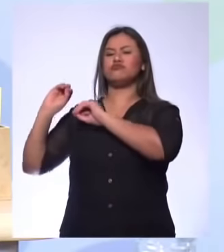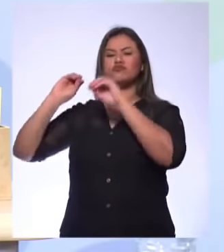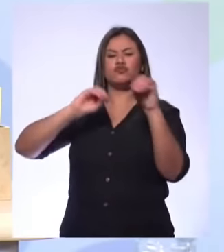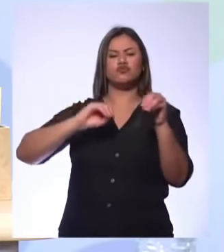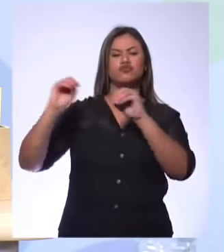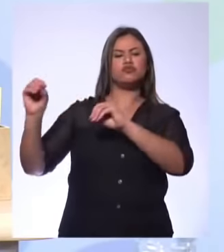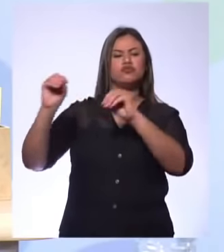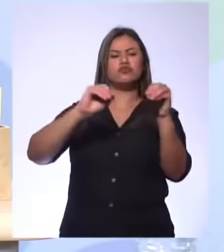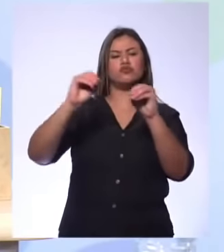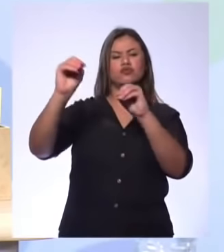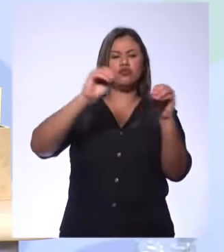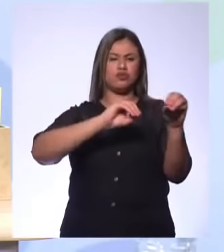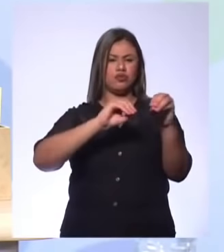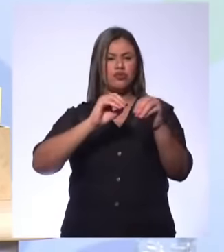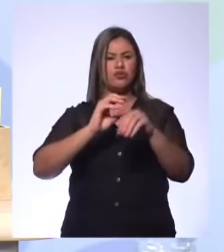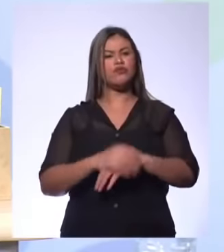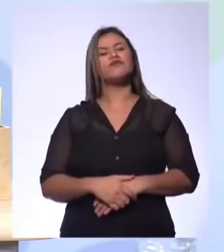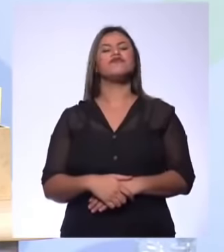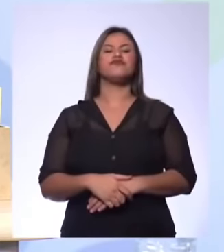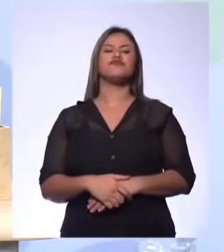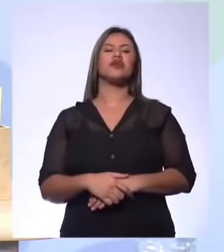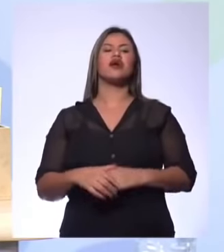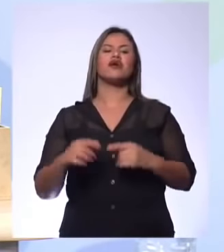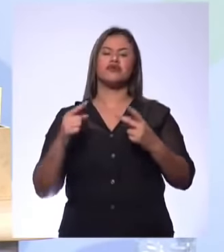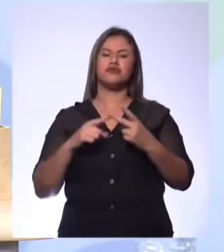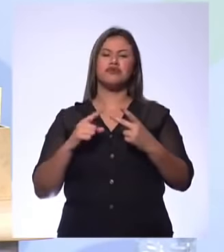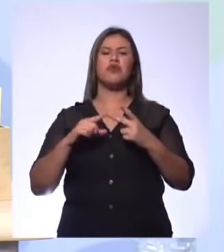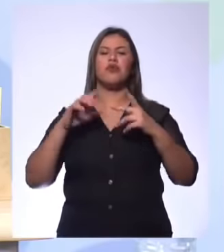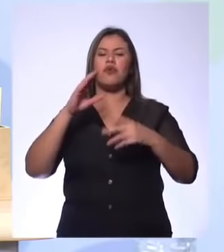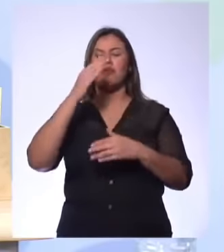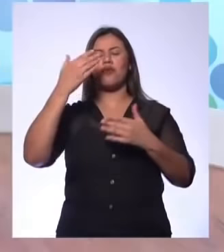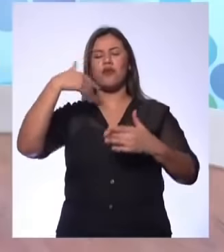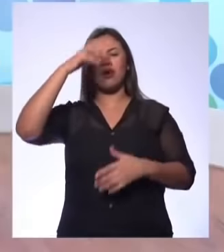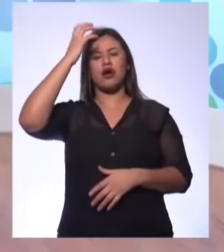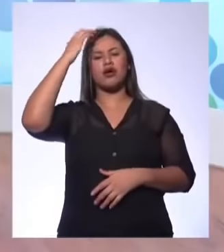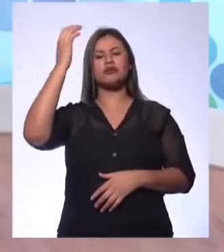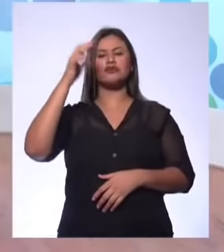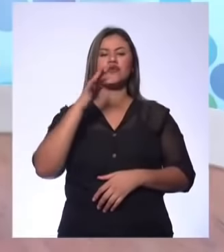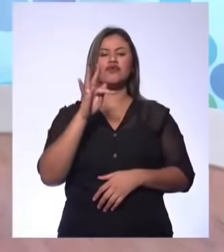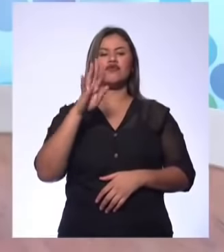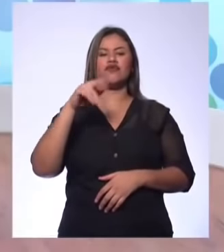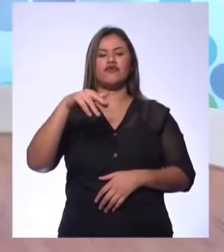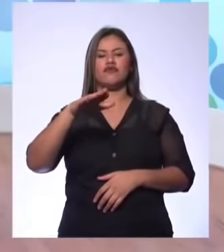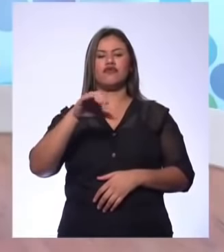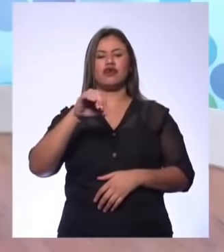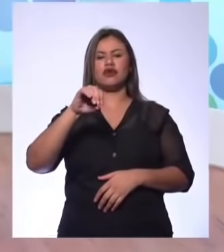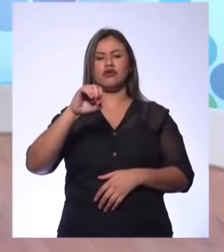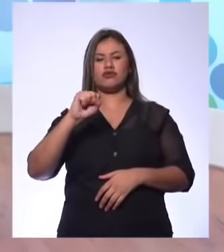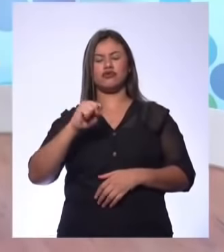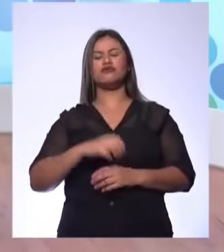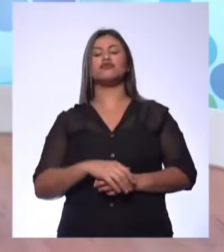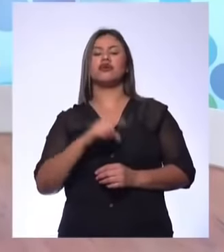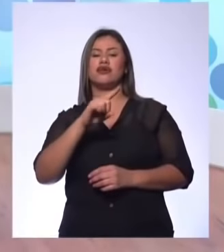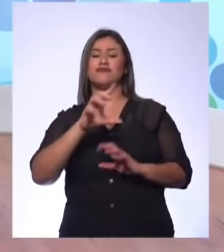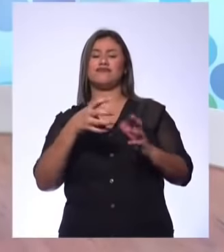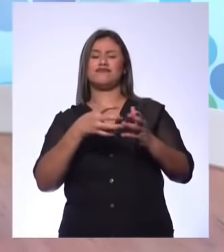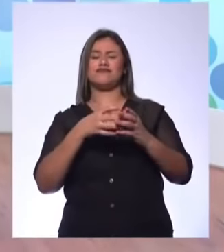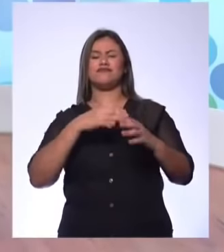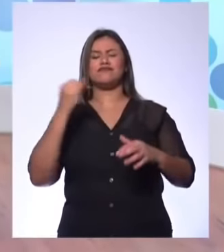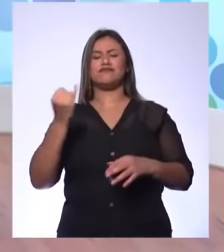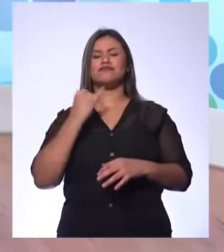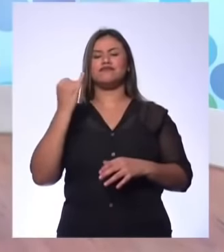francos, inclusive, depois tem o Reino dos Francos, Sim, né? Essa tribo aí vai ser muito importante, porque quando eles, no ano